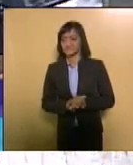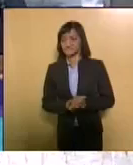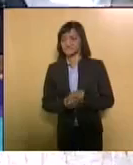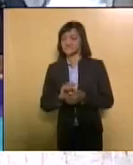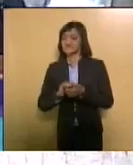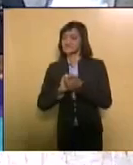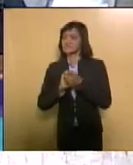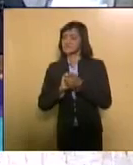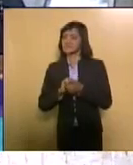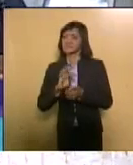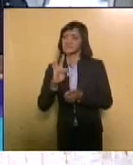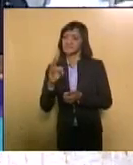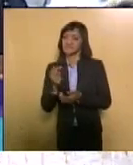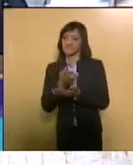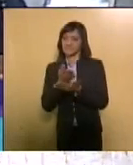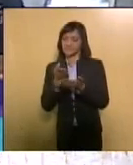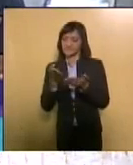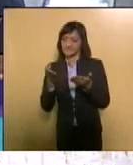Eos